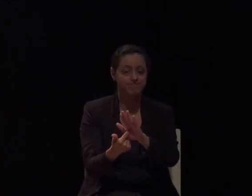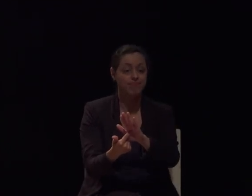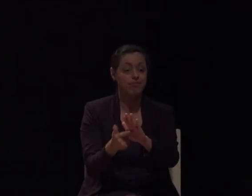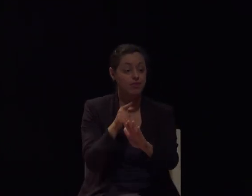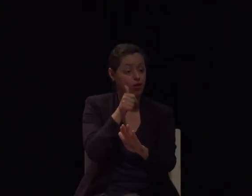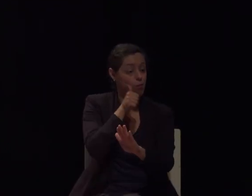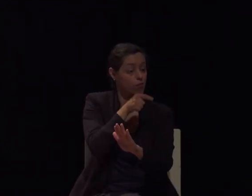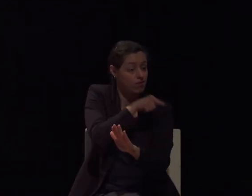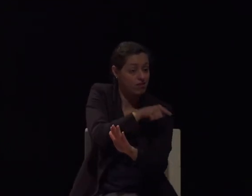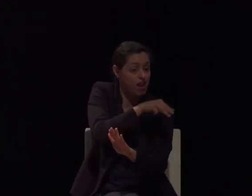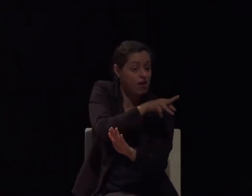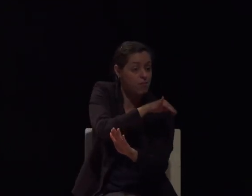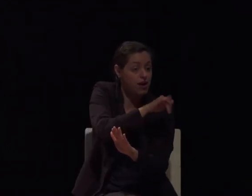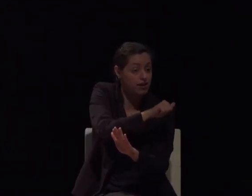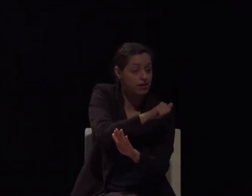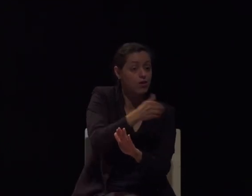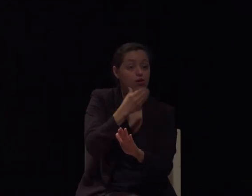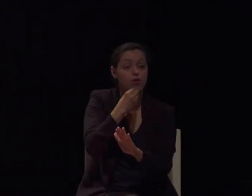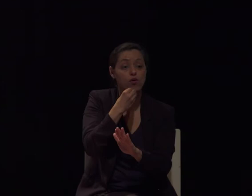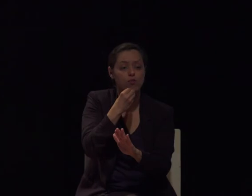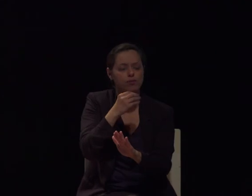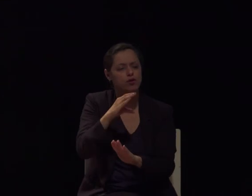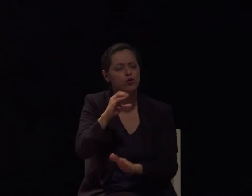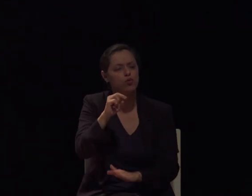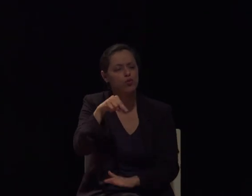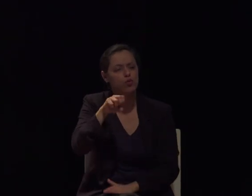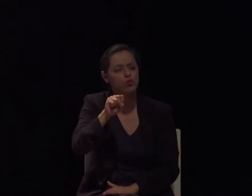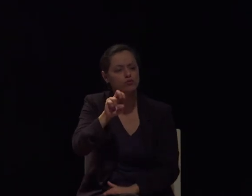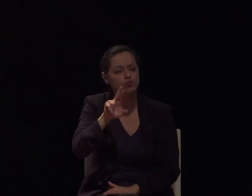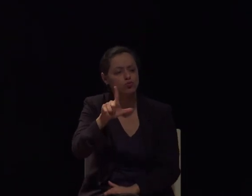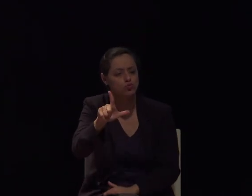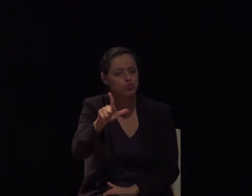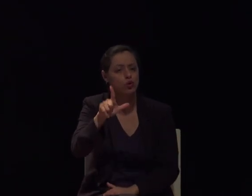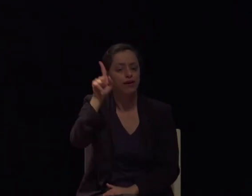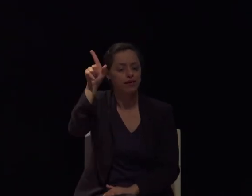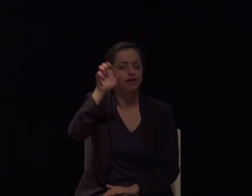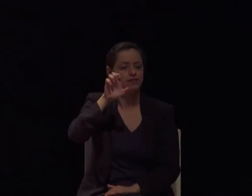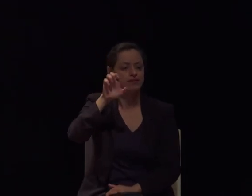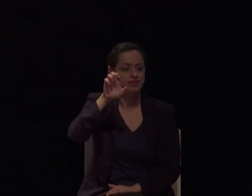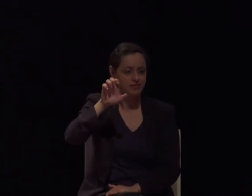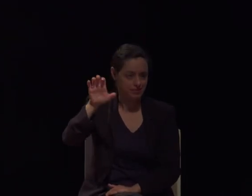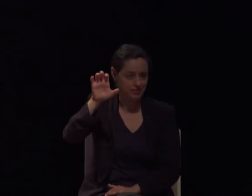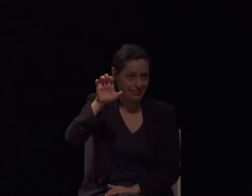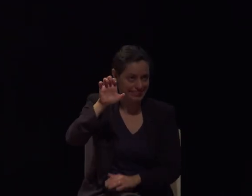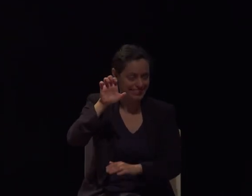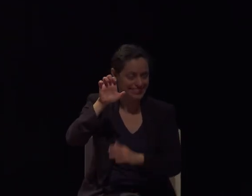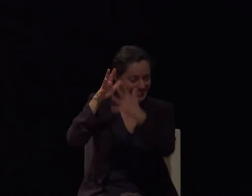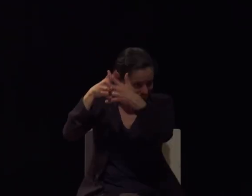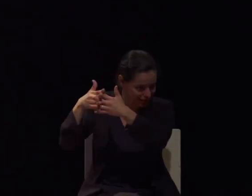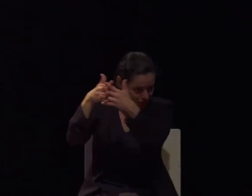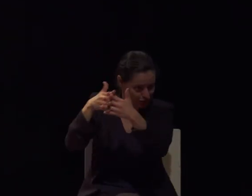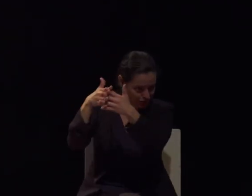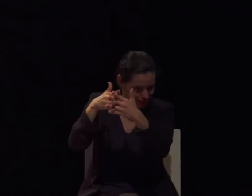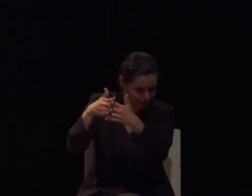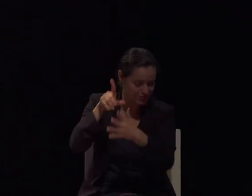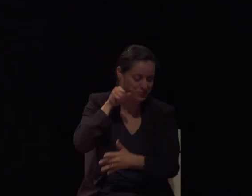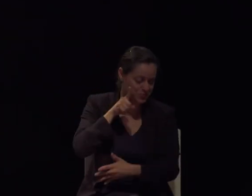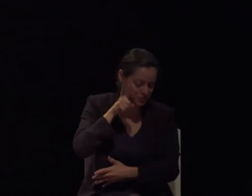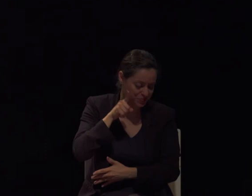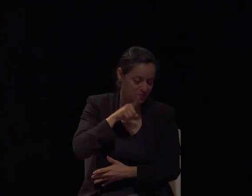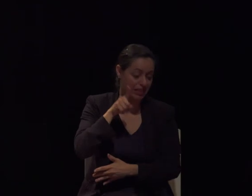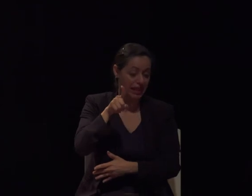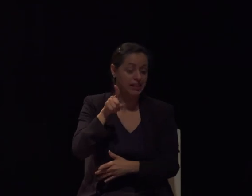unidos que se chama alan ficha e esse concurso o organizou em 1971 uma